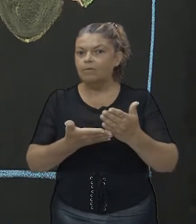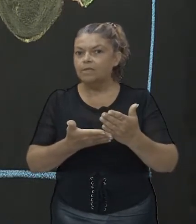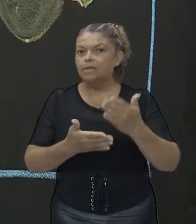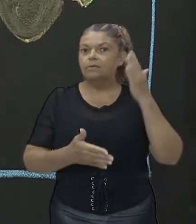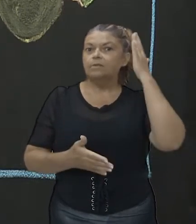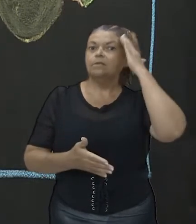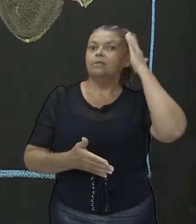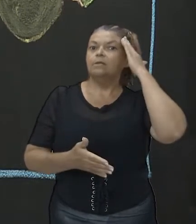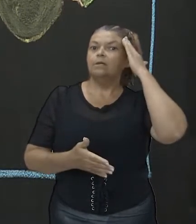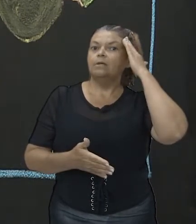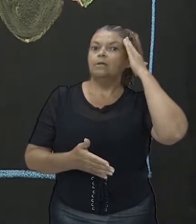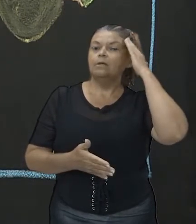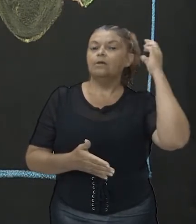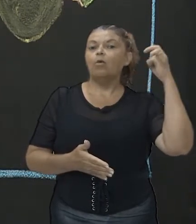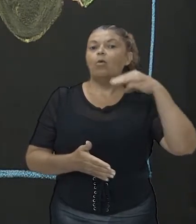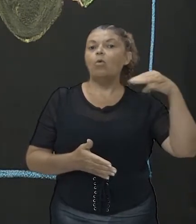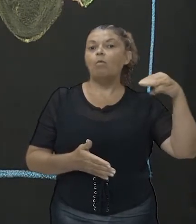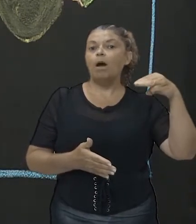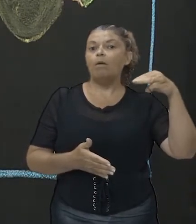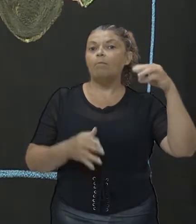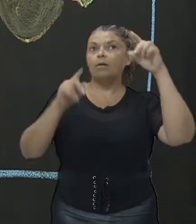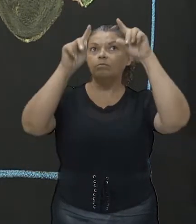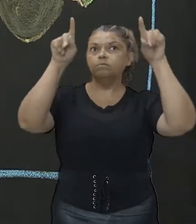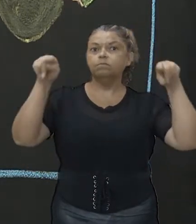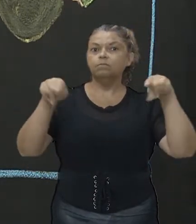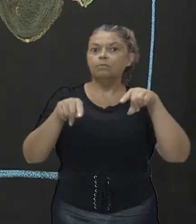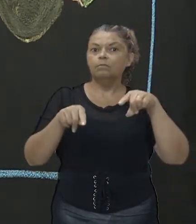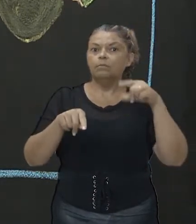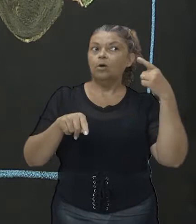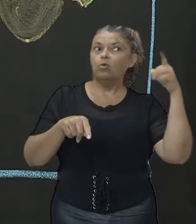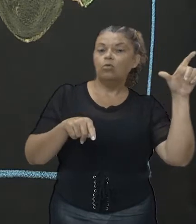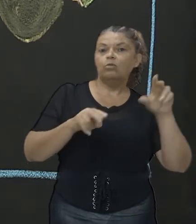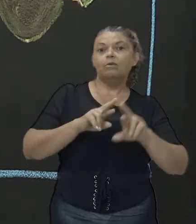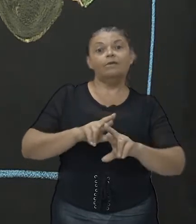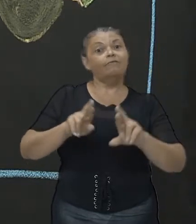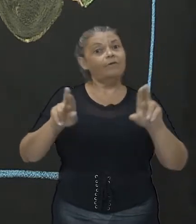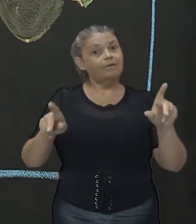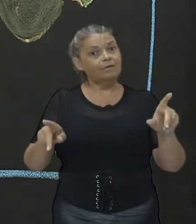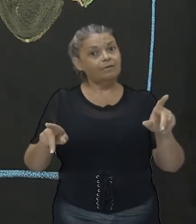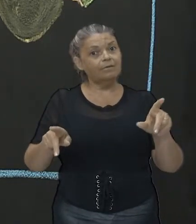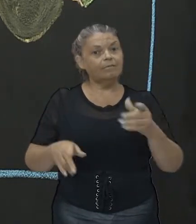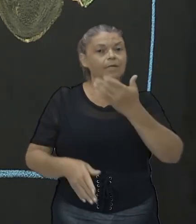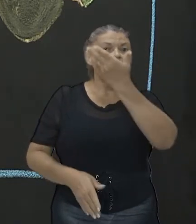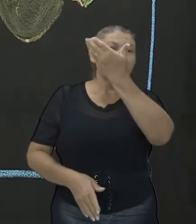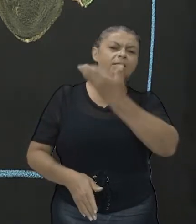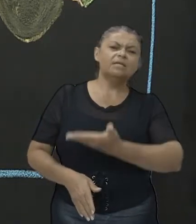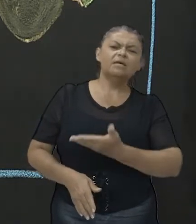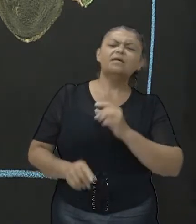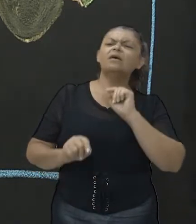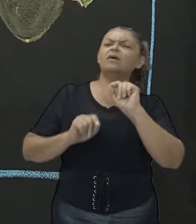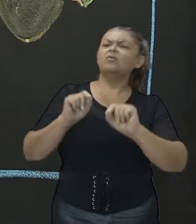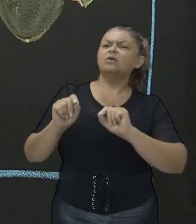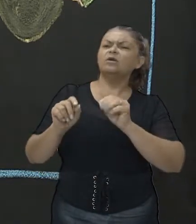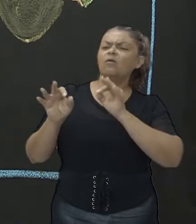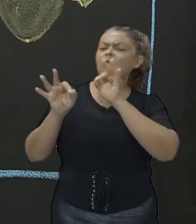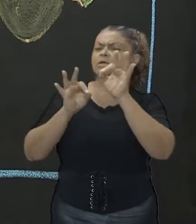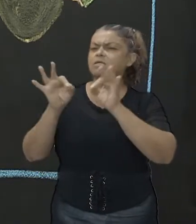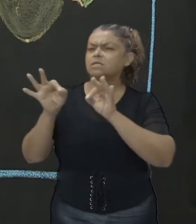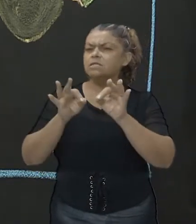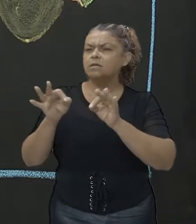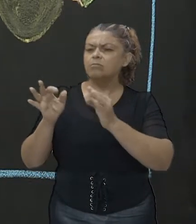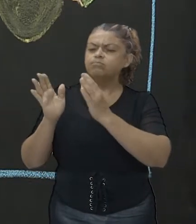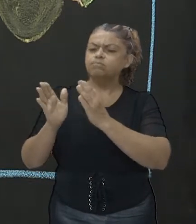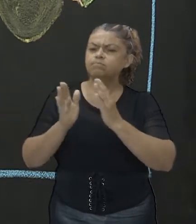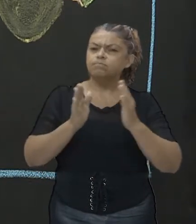este mapa. Um mapa diferente daquele que nós estamos acostumados a ver, né? Esse aqui é um tipo de organização de